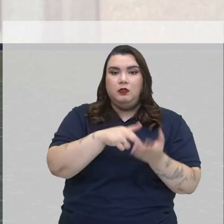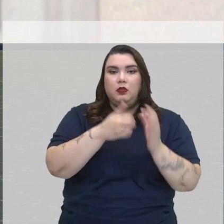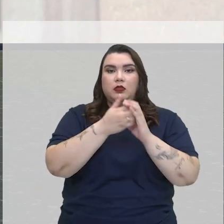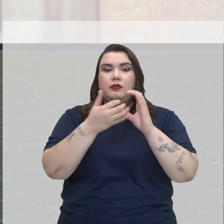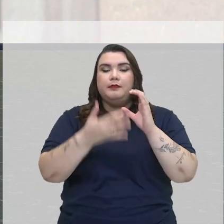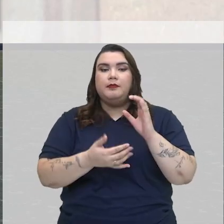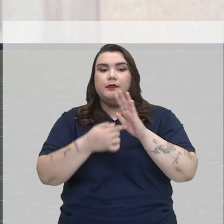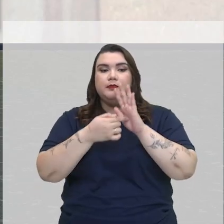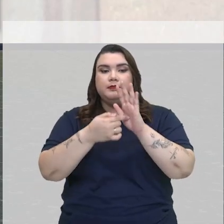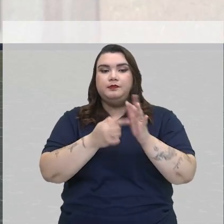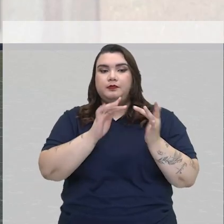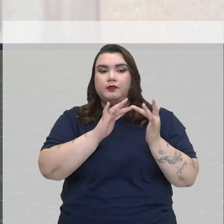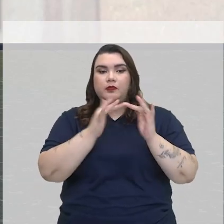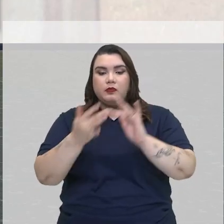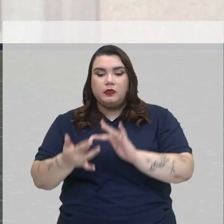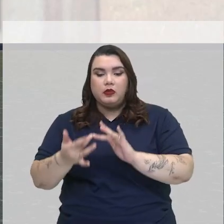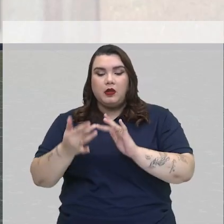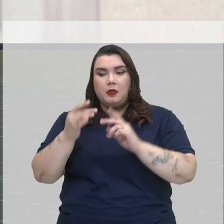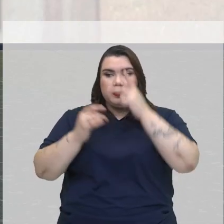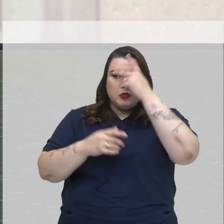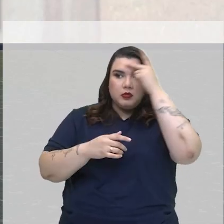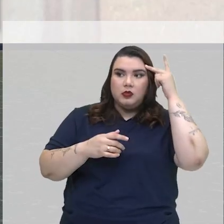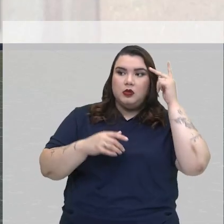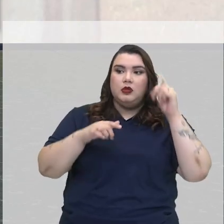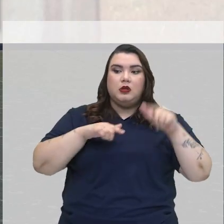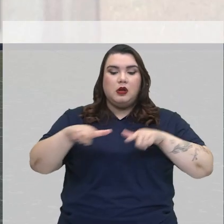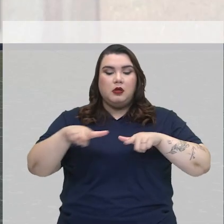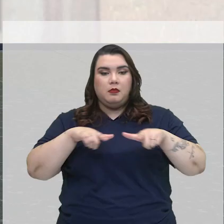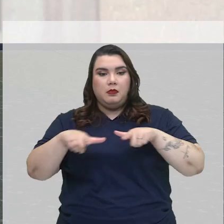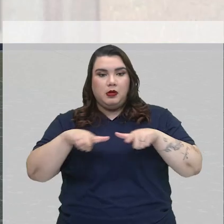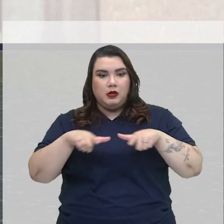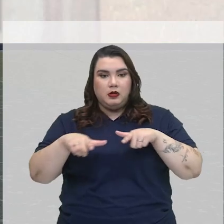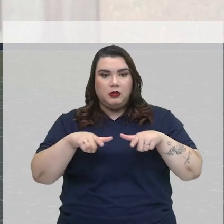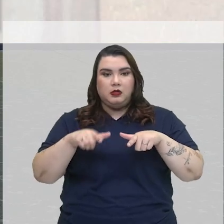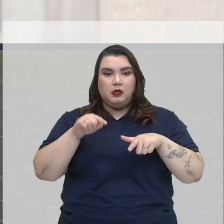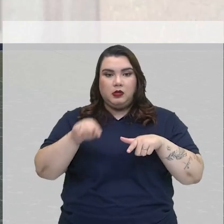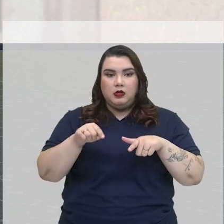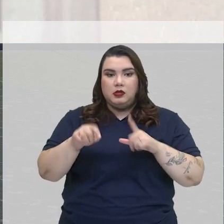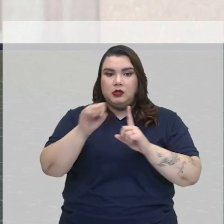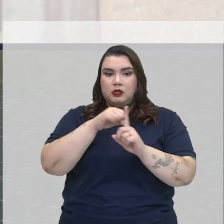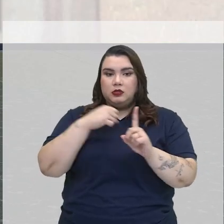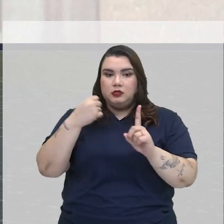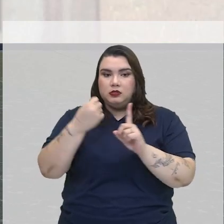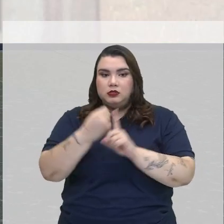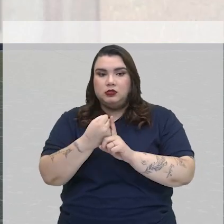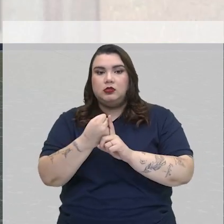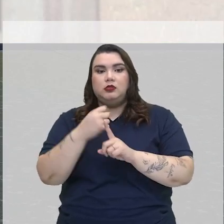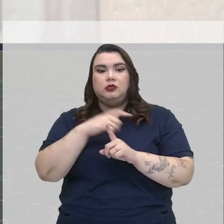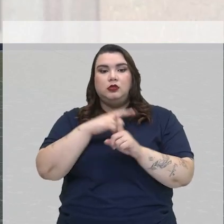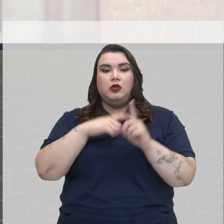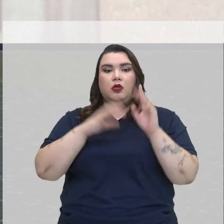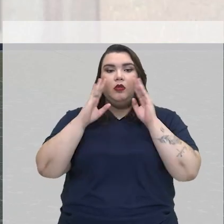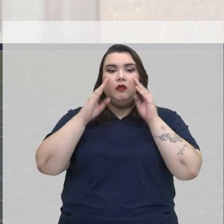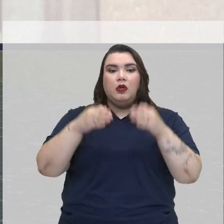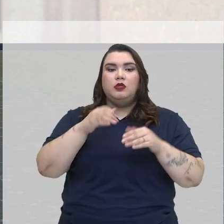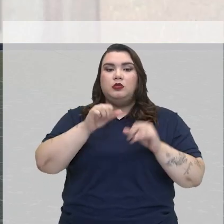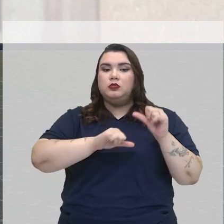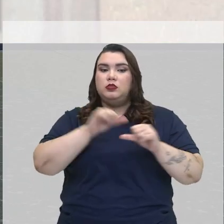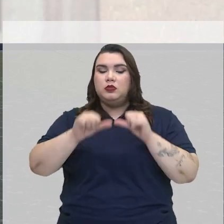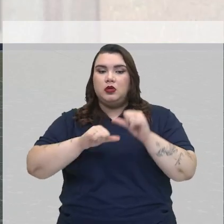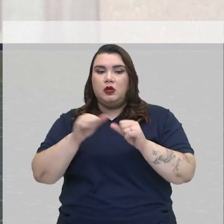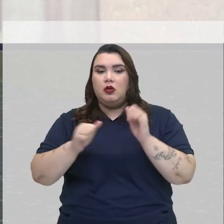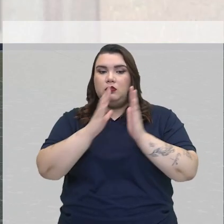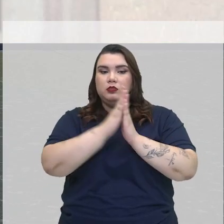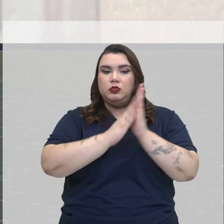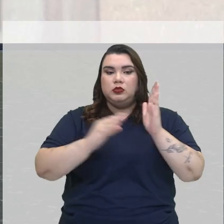o realismo ele tem essa característica de trazer esse contexto do trabalhador. ali no momento da sociedade, eles